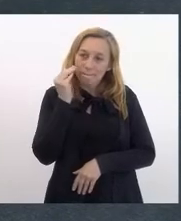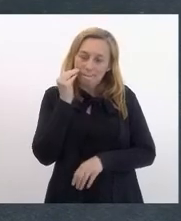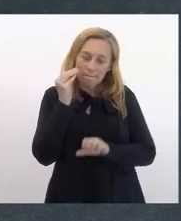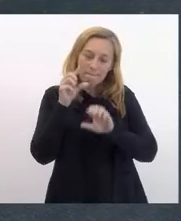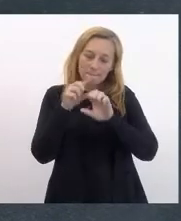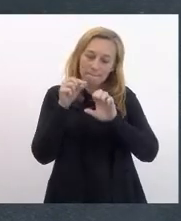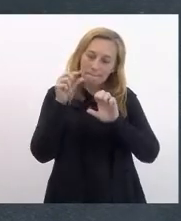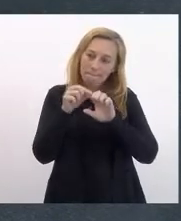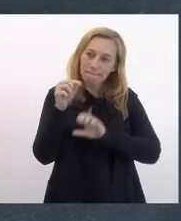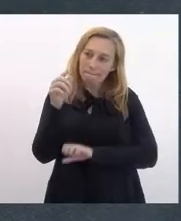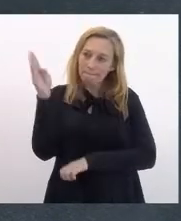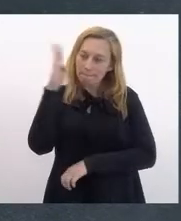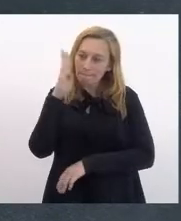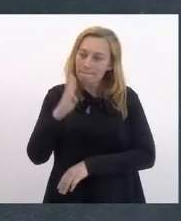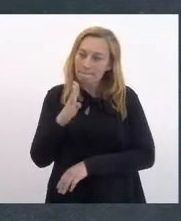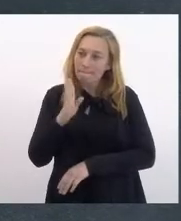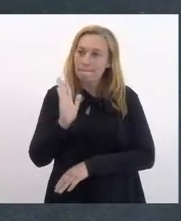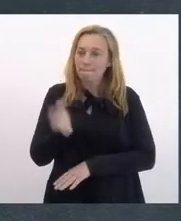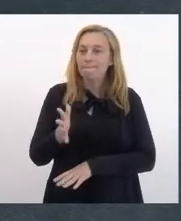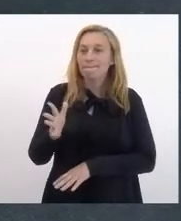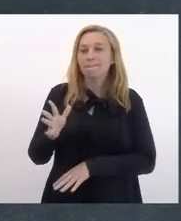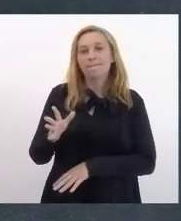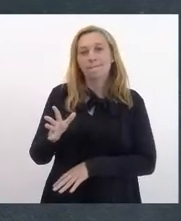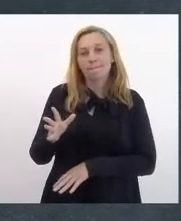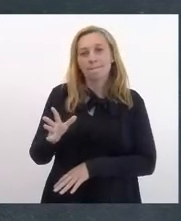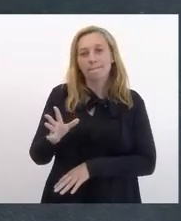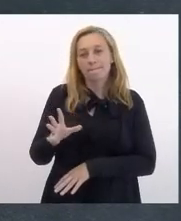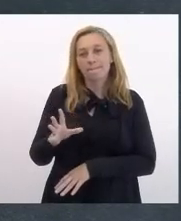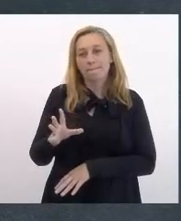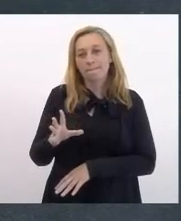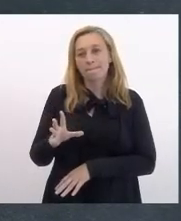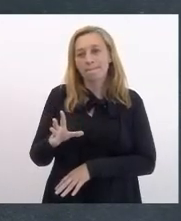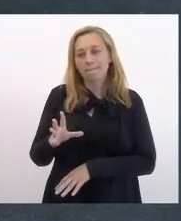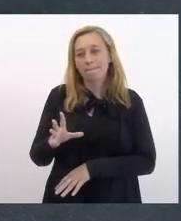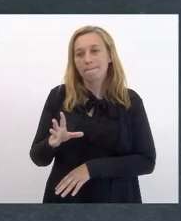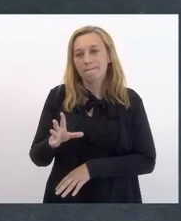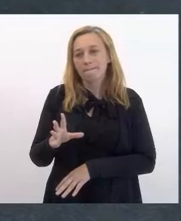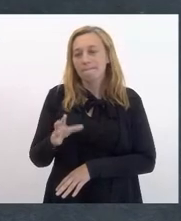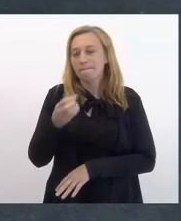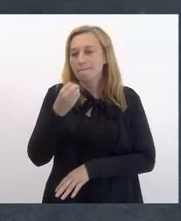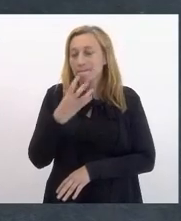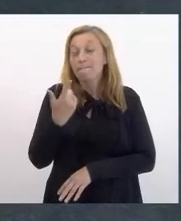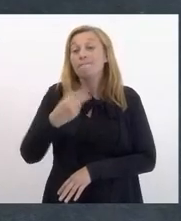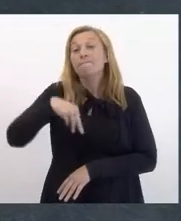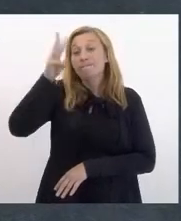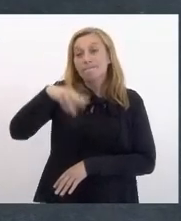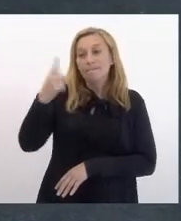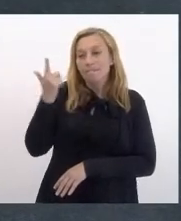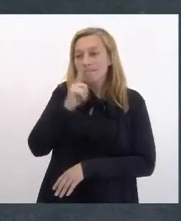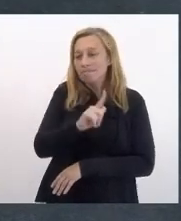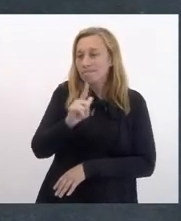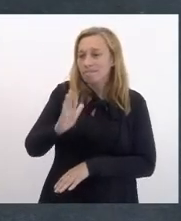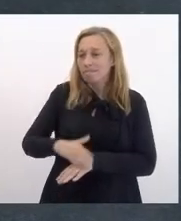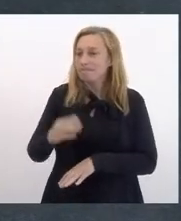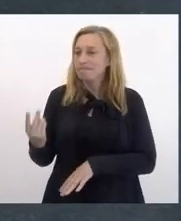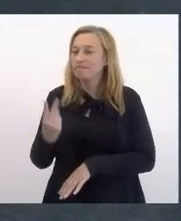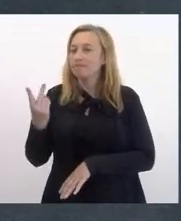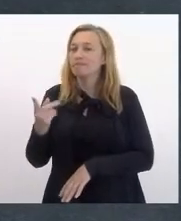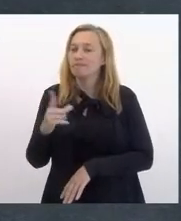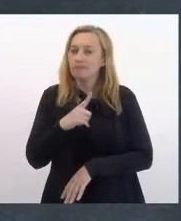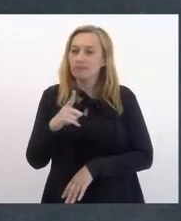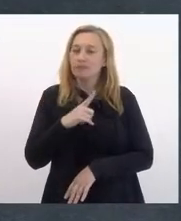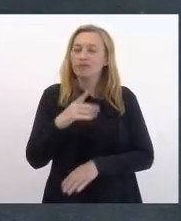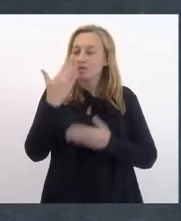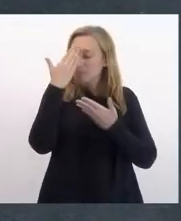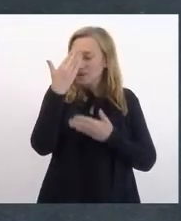pessoa que faz isso, só de tentar, ela já é um herói. A que consegue, então, a gente nem se fala. Então, parabéns ao Luciano Hang. Muito obrigado